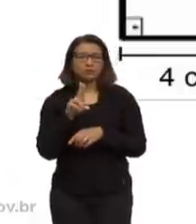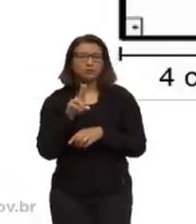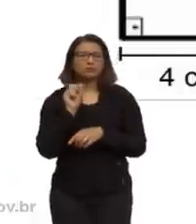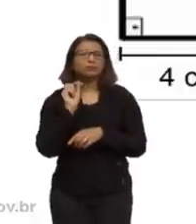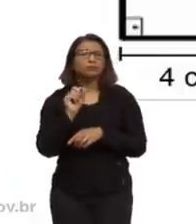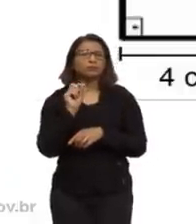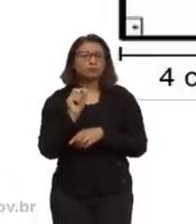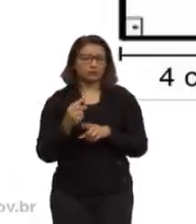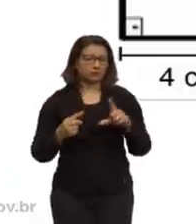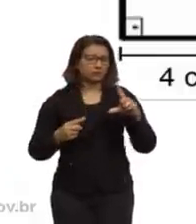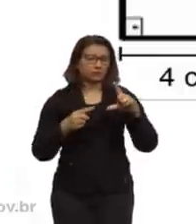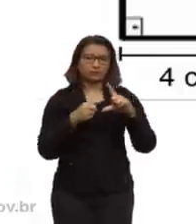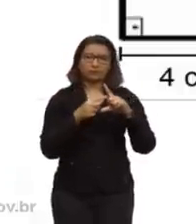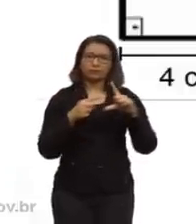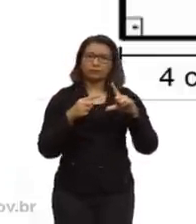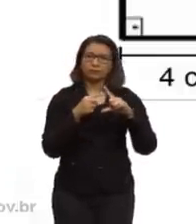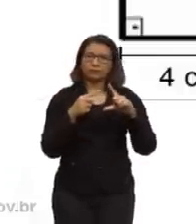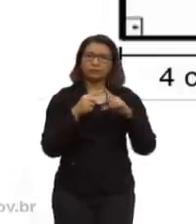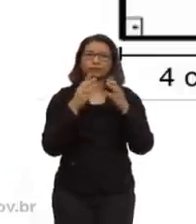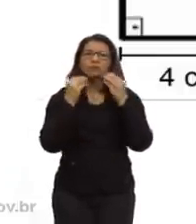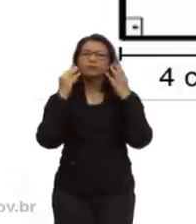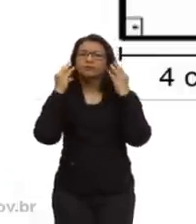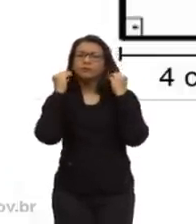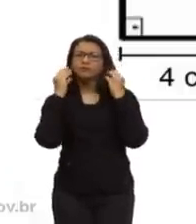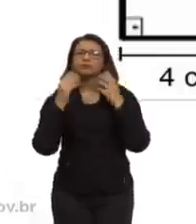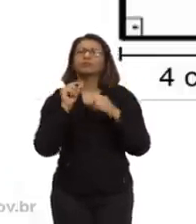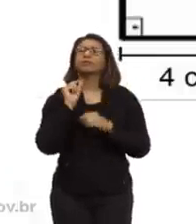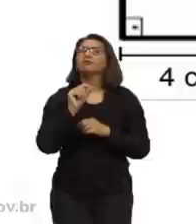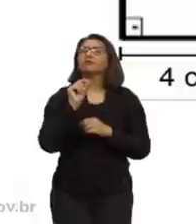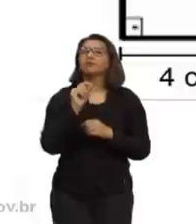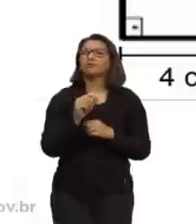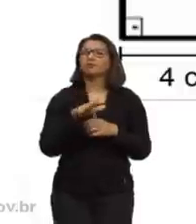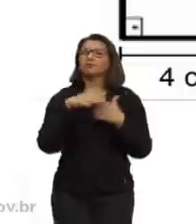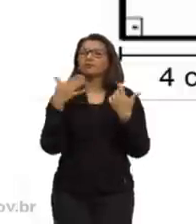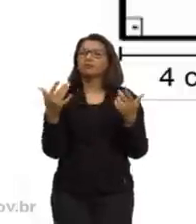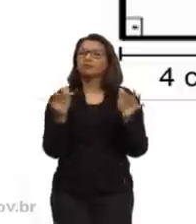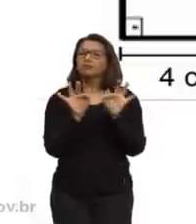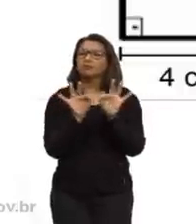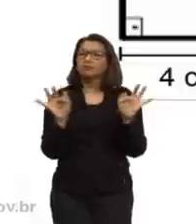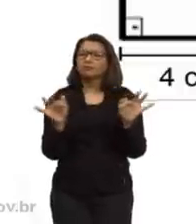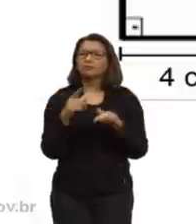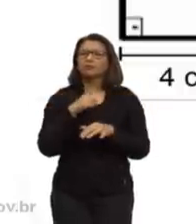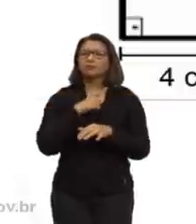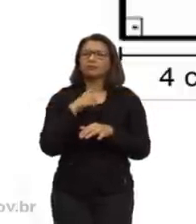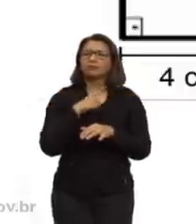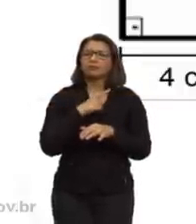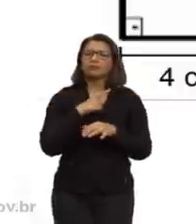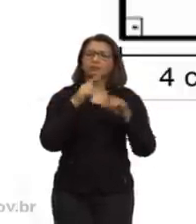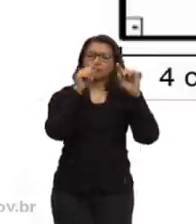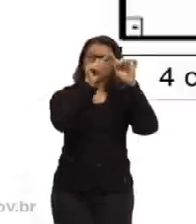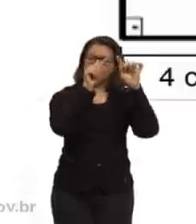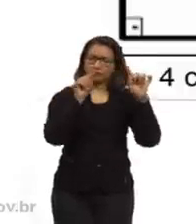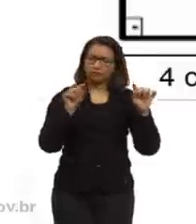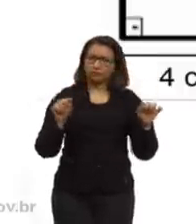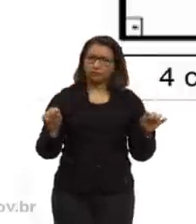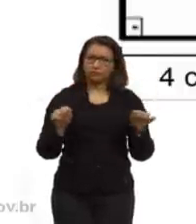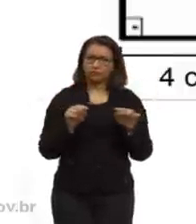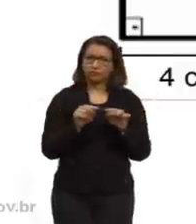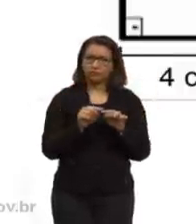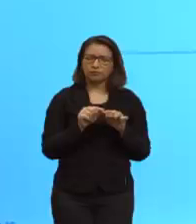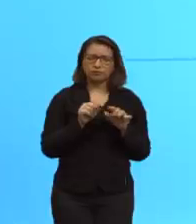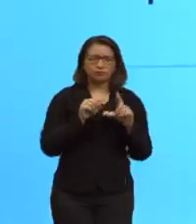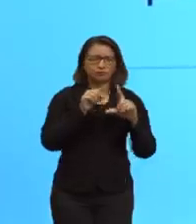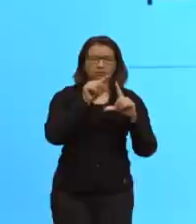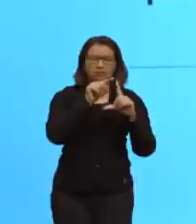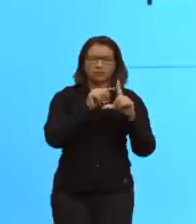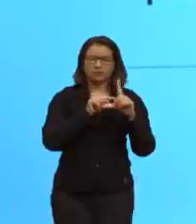Pitágoras. Tá? Quem é o Pitágoras? Ó, Teorema de Pitágoras, porque eu tenho aqui um triângulo, um retângulo, e o que eu quero é